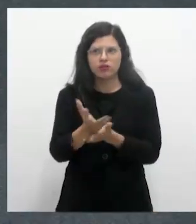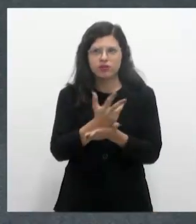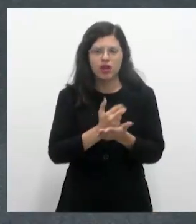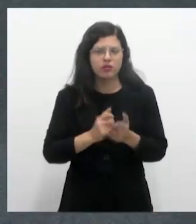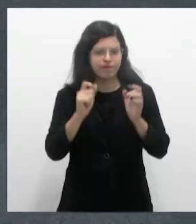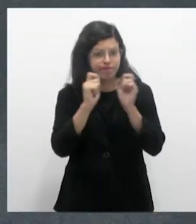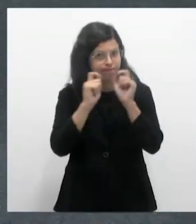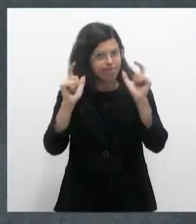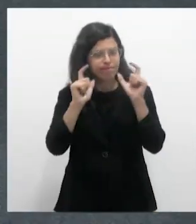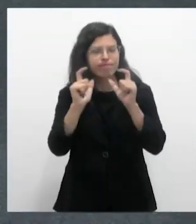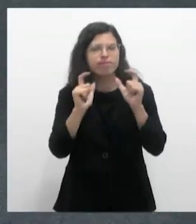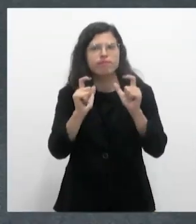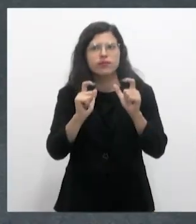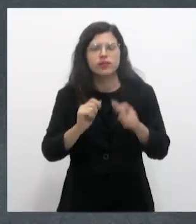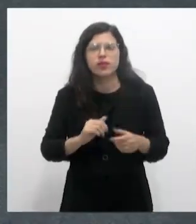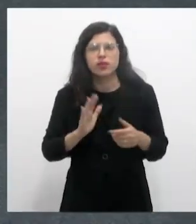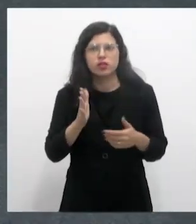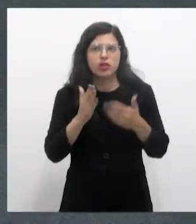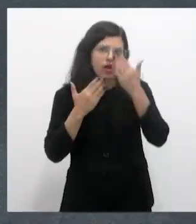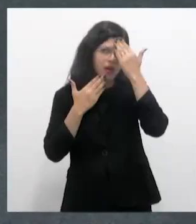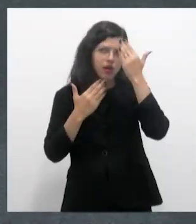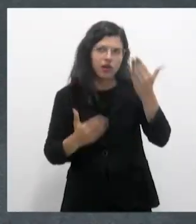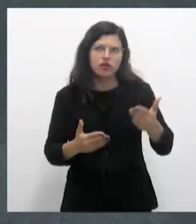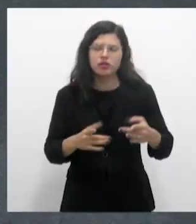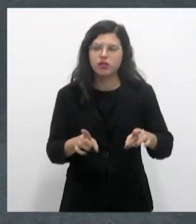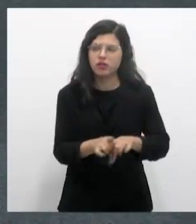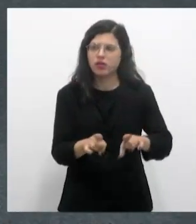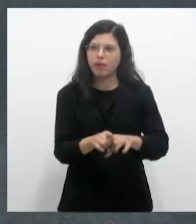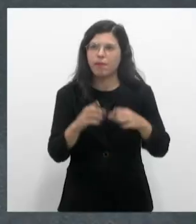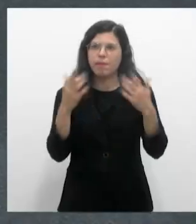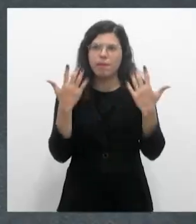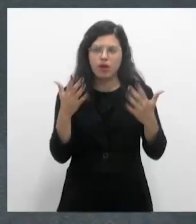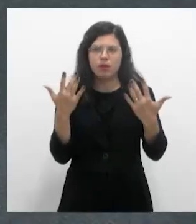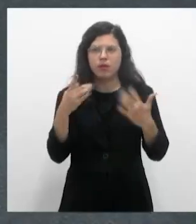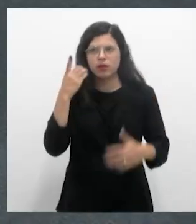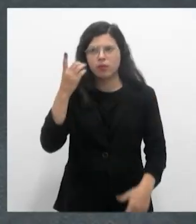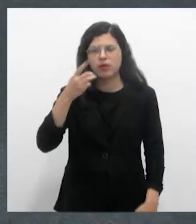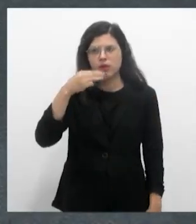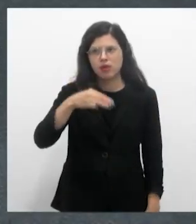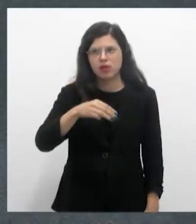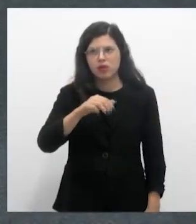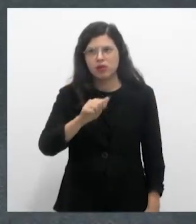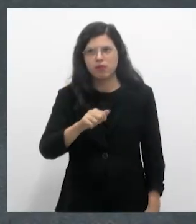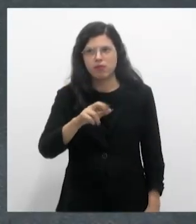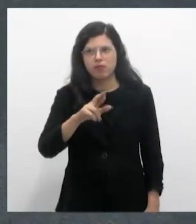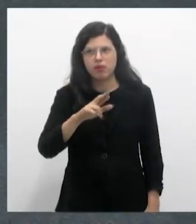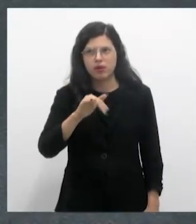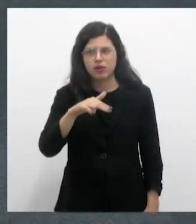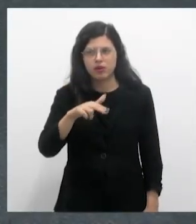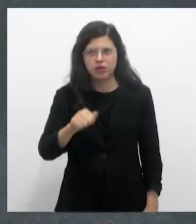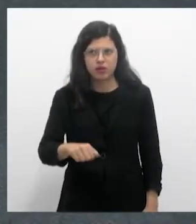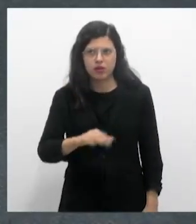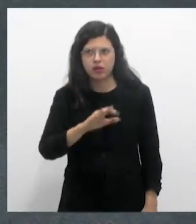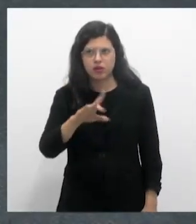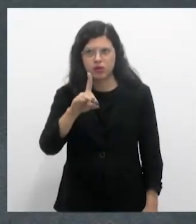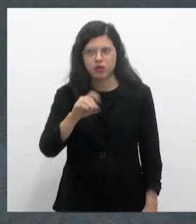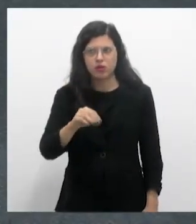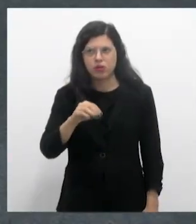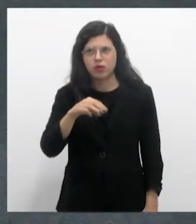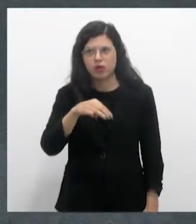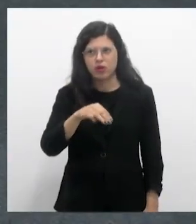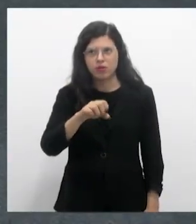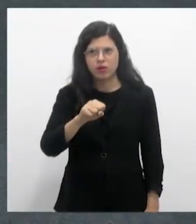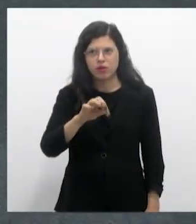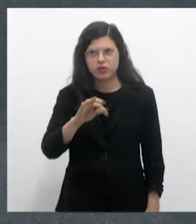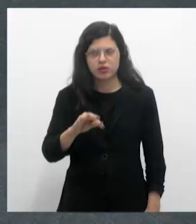e já agradecer e também parabenizar a deputada Marina do MST, porque, só para vocês